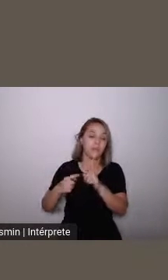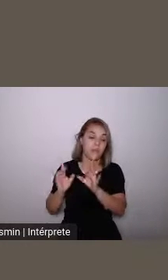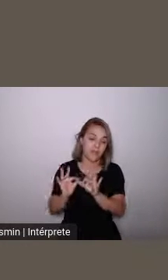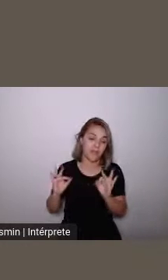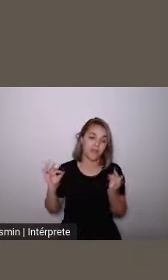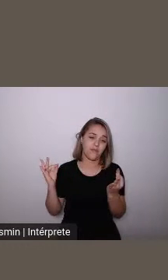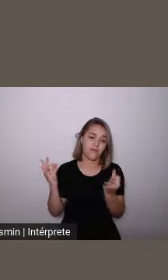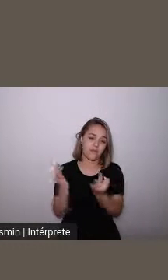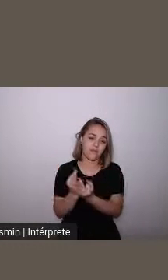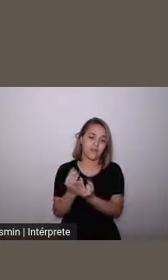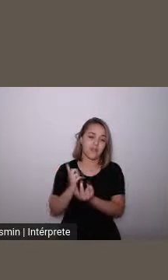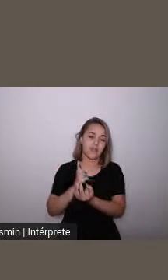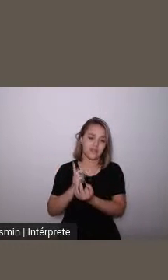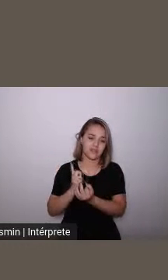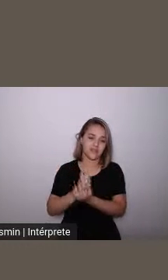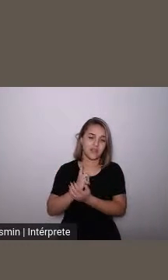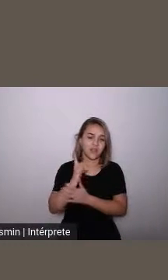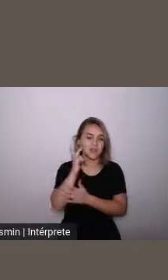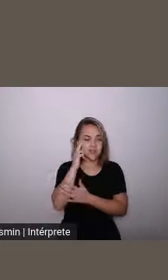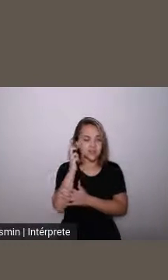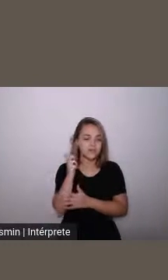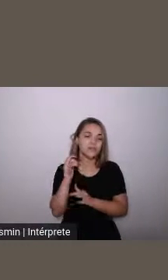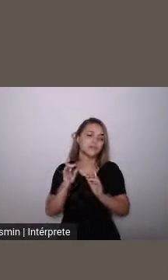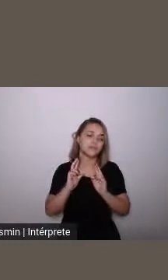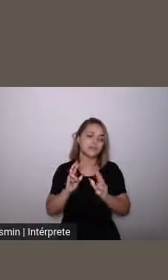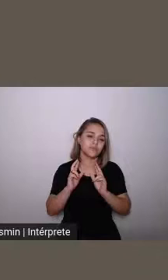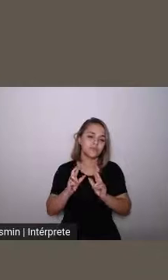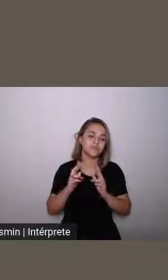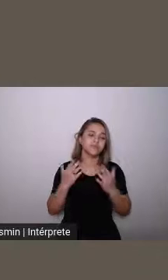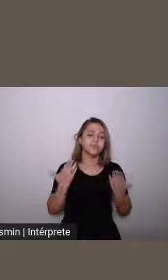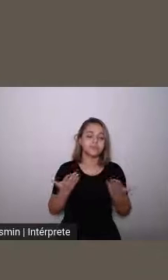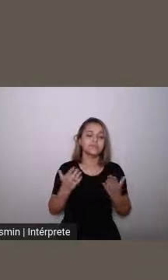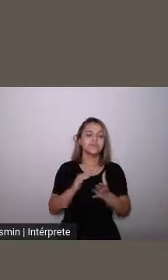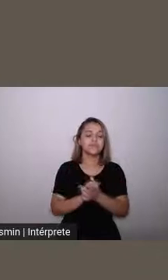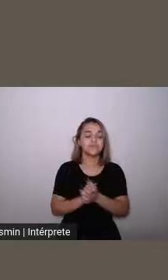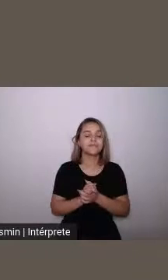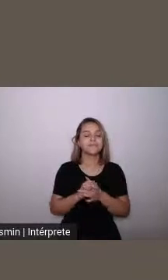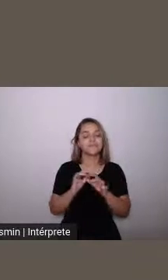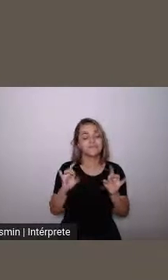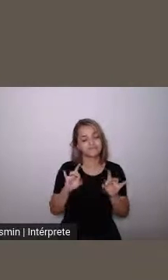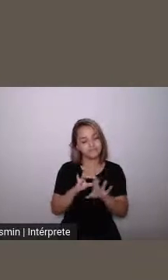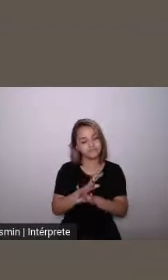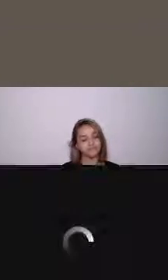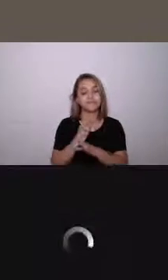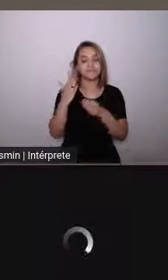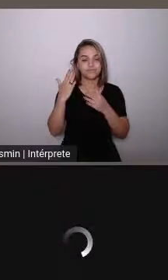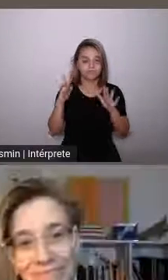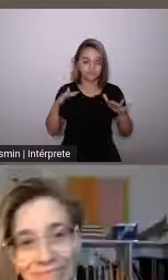que espero estar à altura. Obrigado pela atenção.